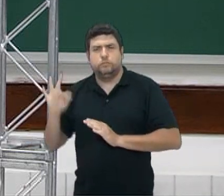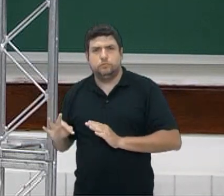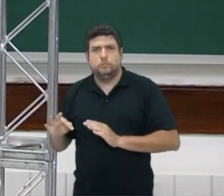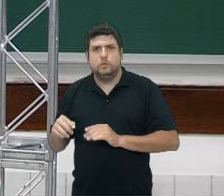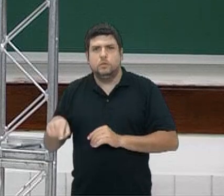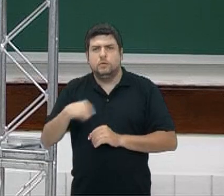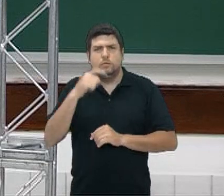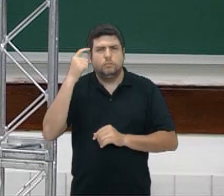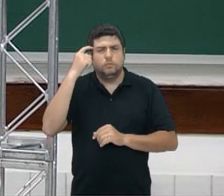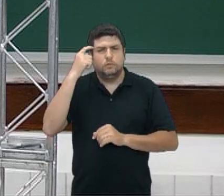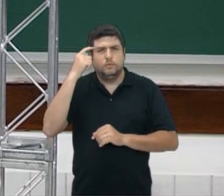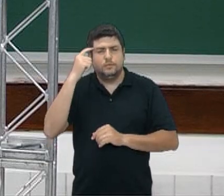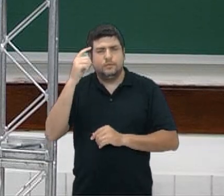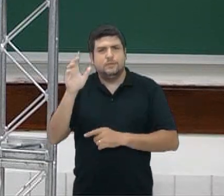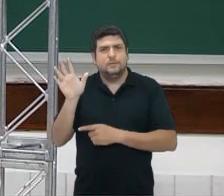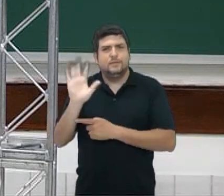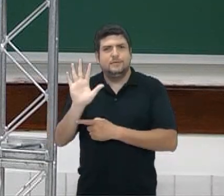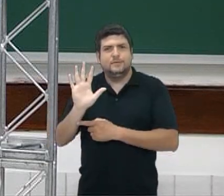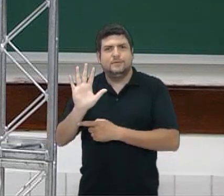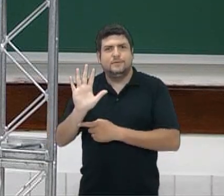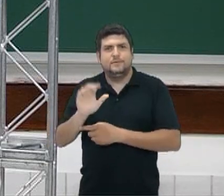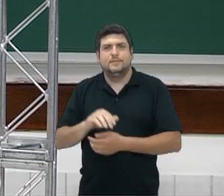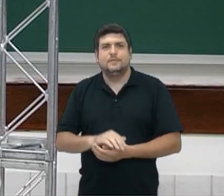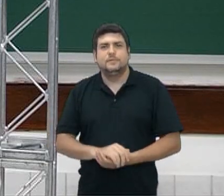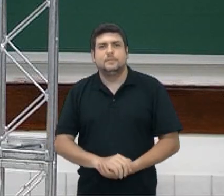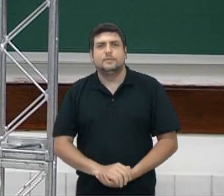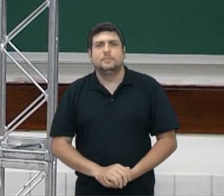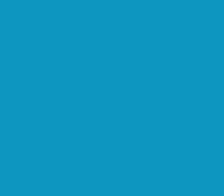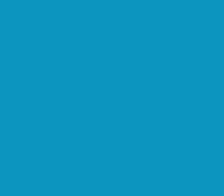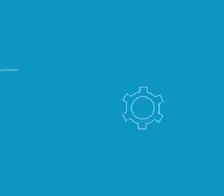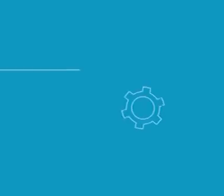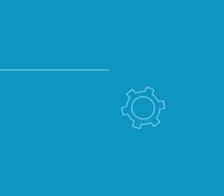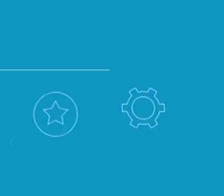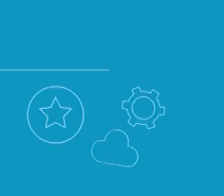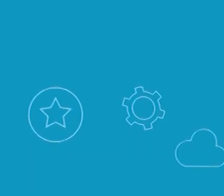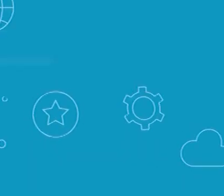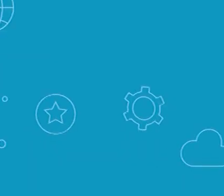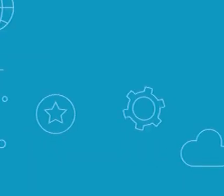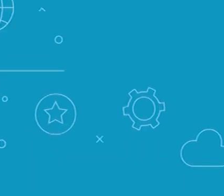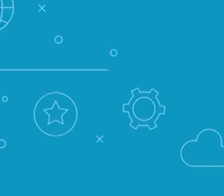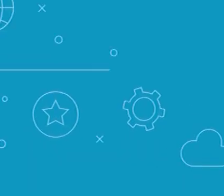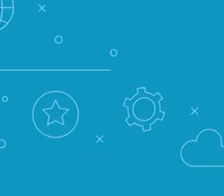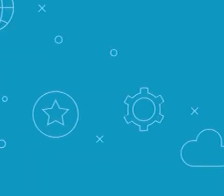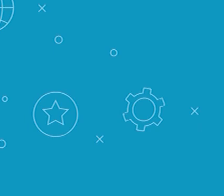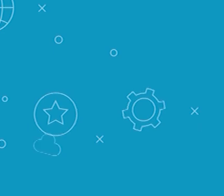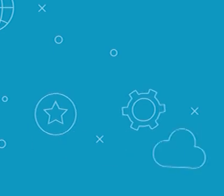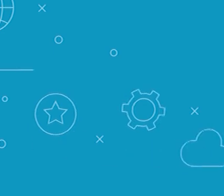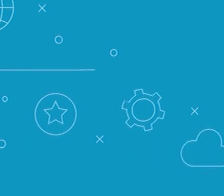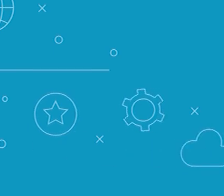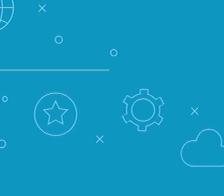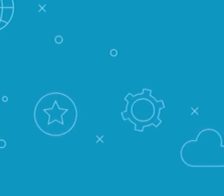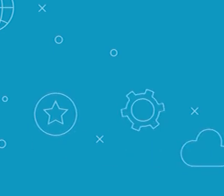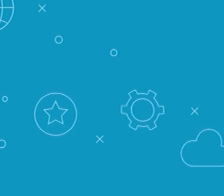e até mais. Tchau, tchau.